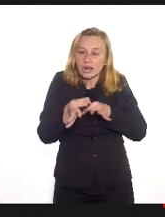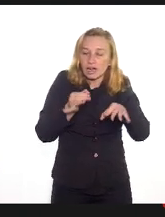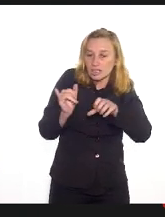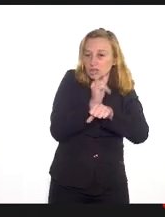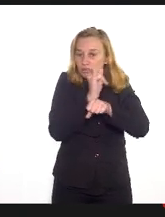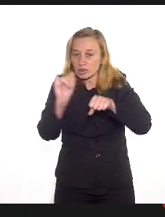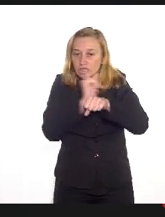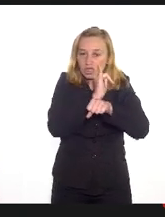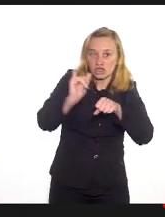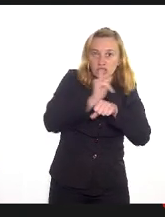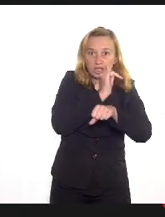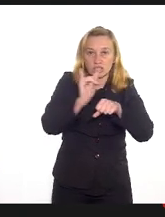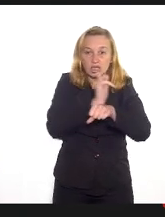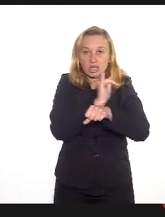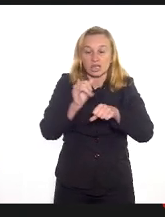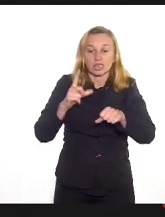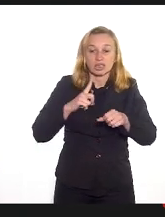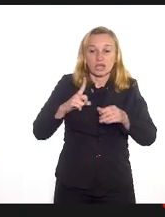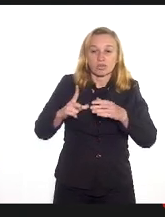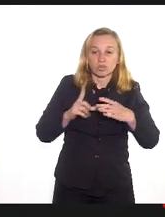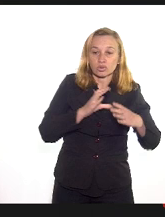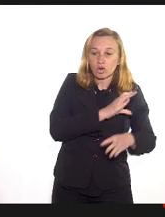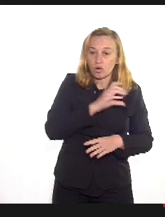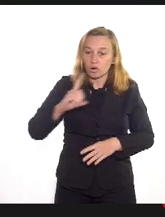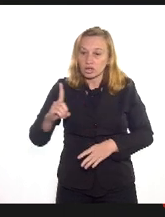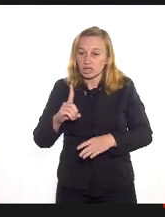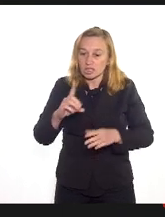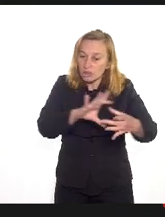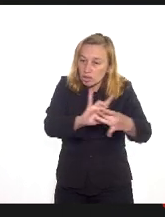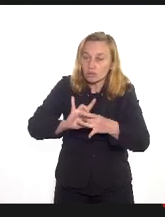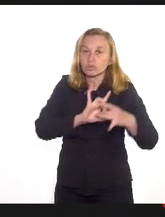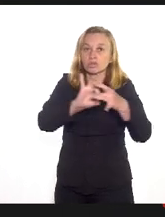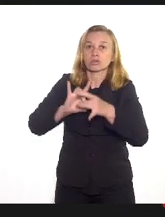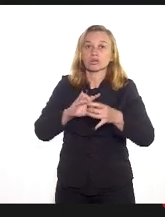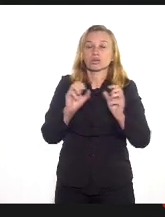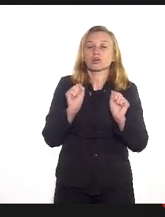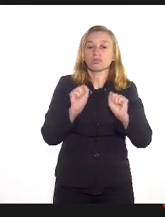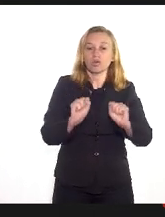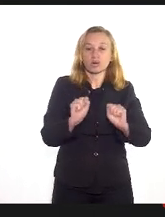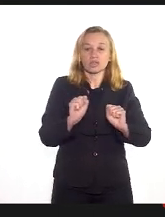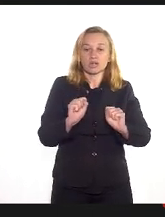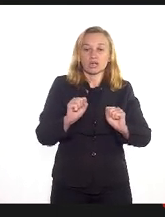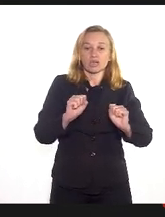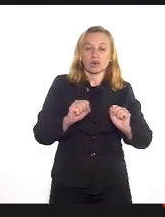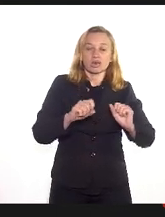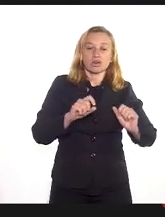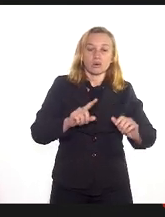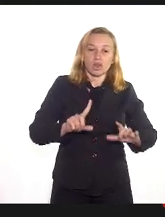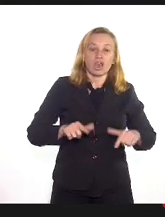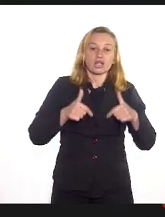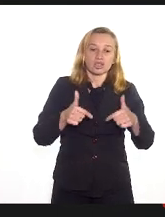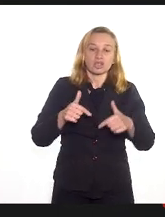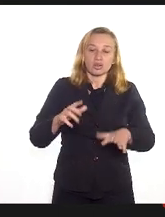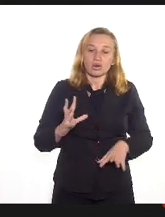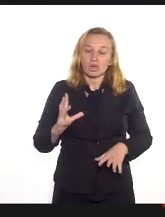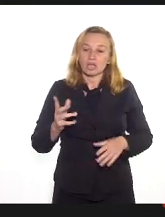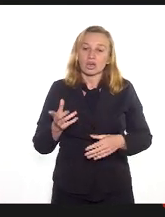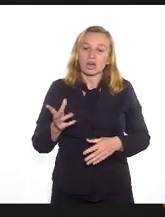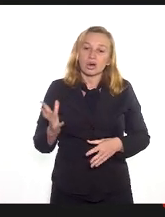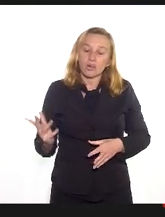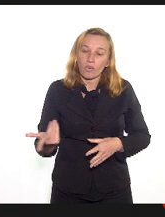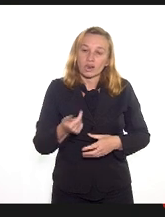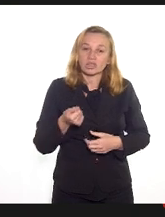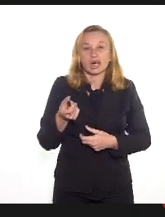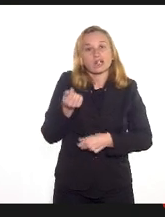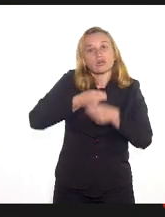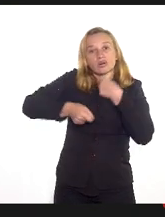prepararmos, termos uma coordenação e uma união para que isso possa trazer o máximo de efeito para a economia e